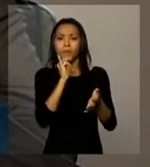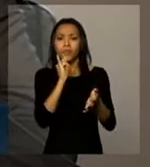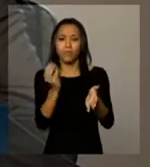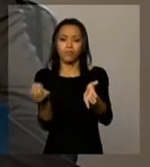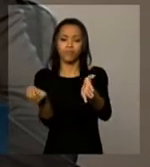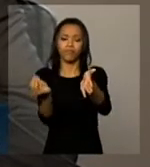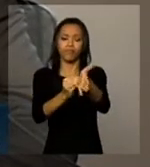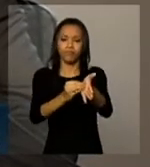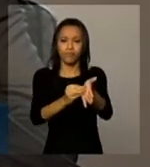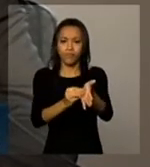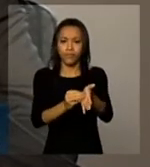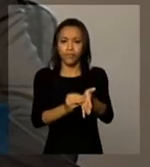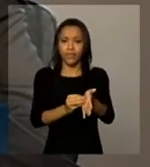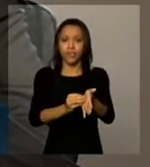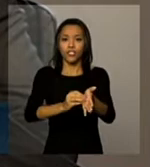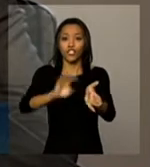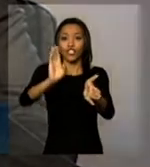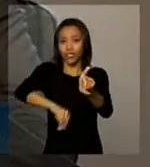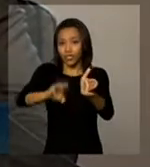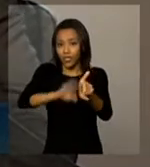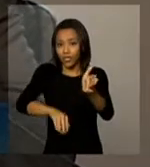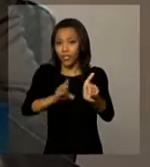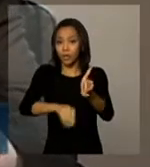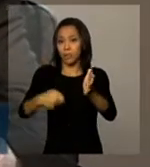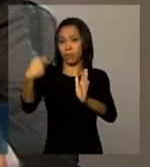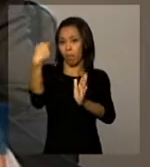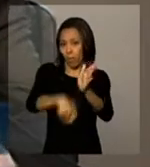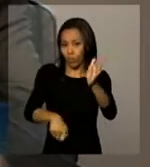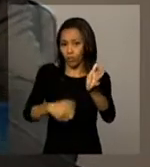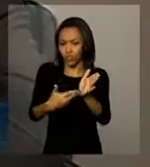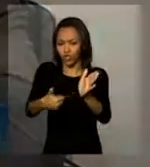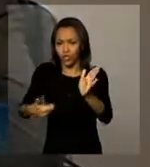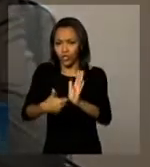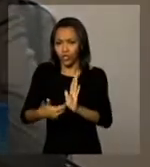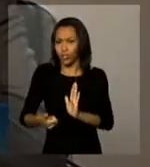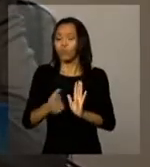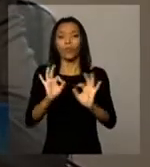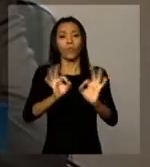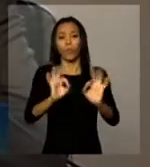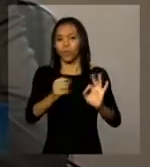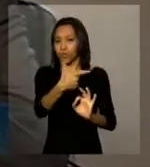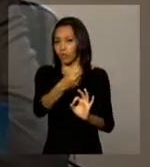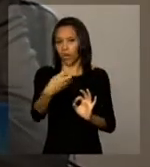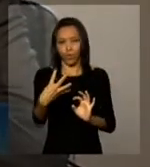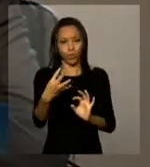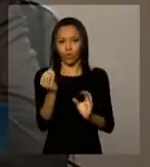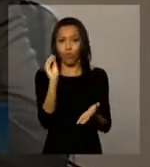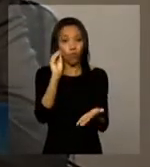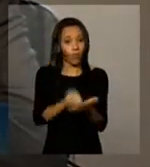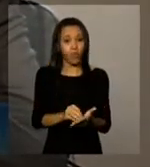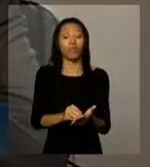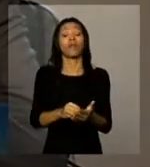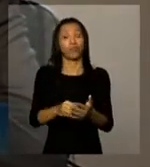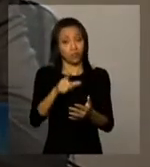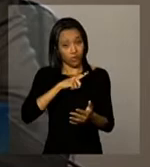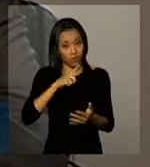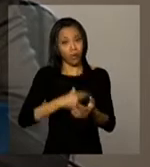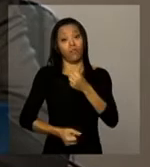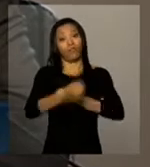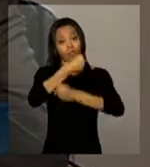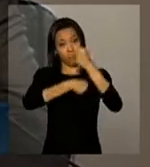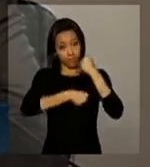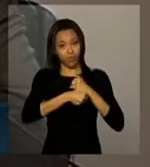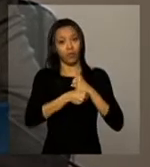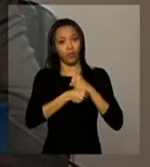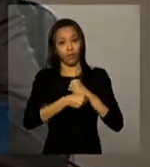desoneração tributária adicional àquelas que foram feitas no período anterior. Portanto,